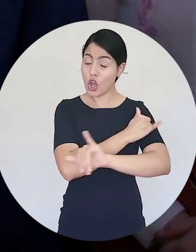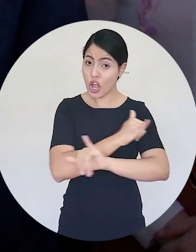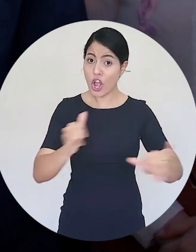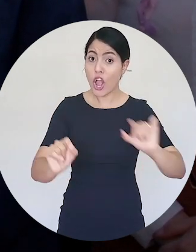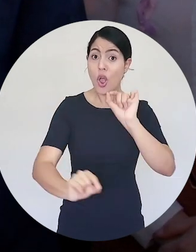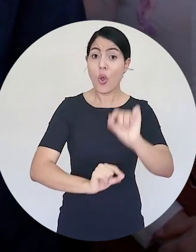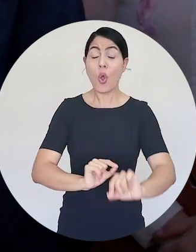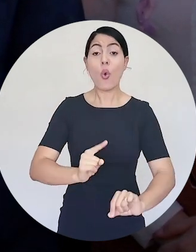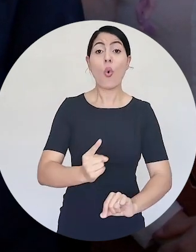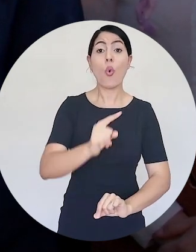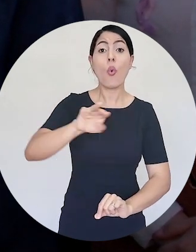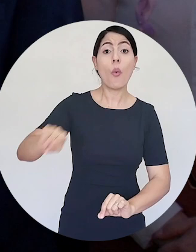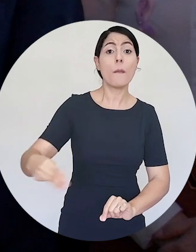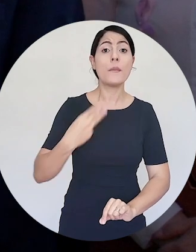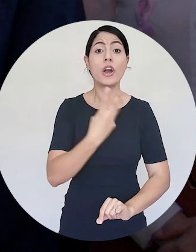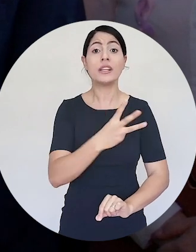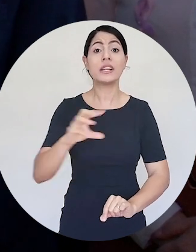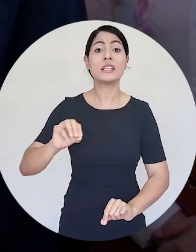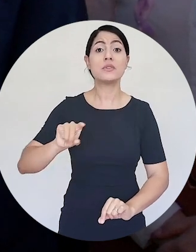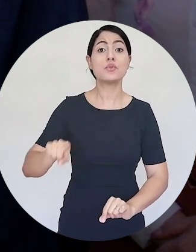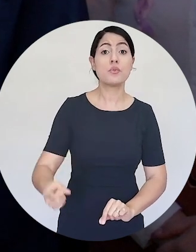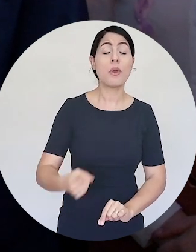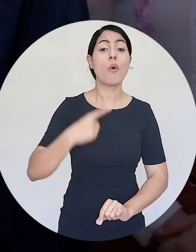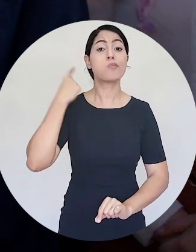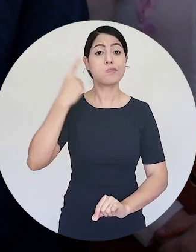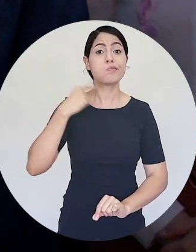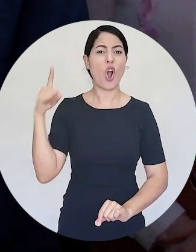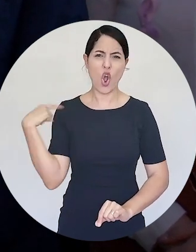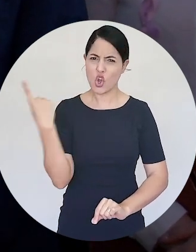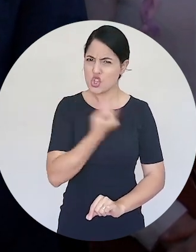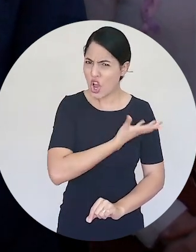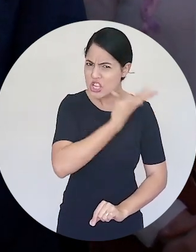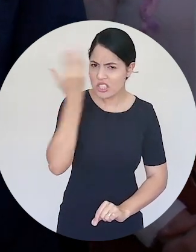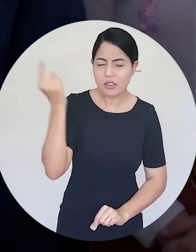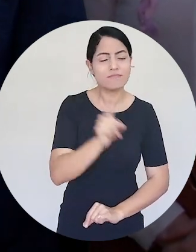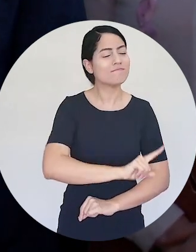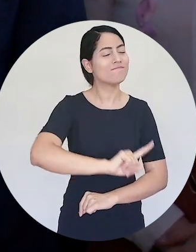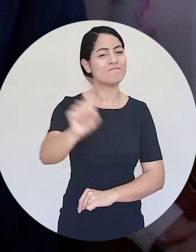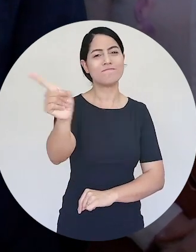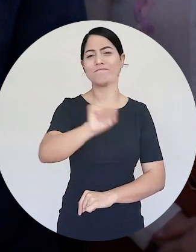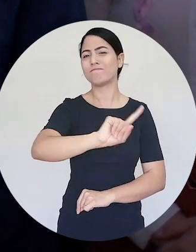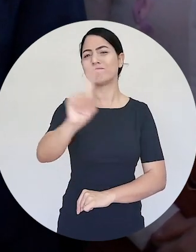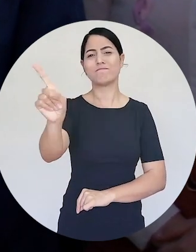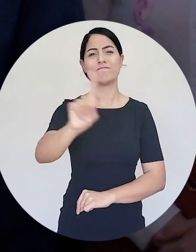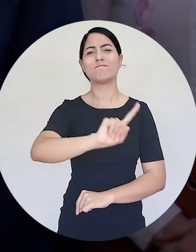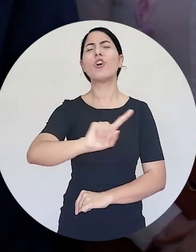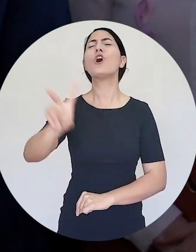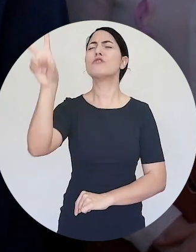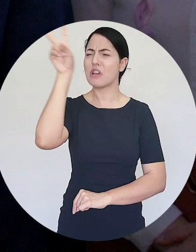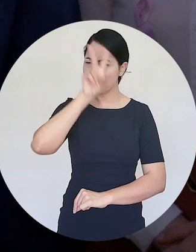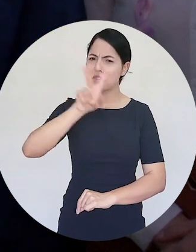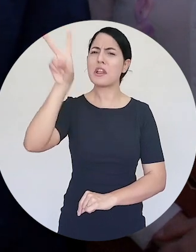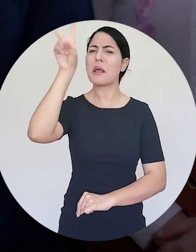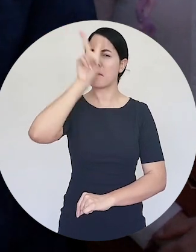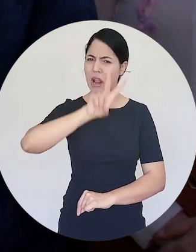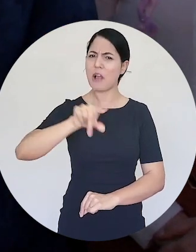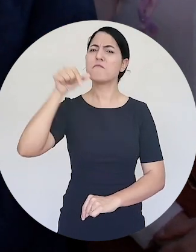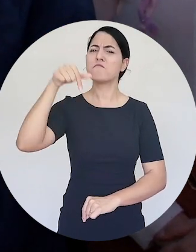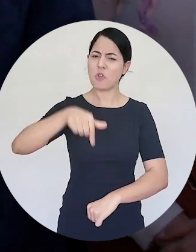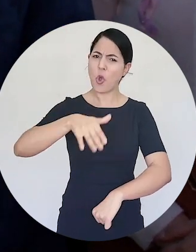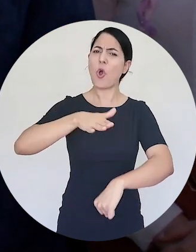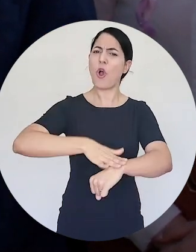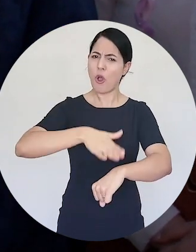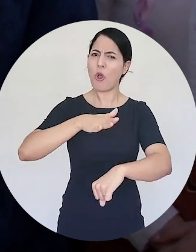nós, 1.300.000 advogados brasileiros, nós não vamos esquecer e